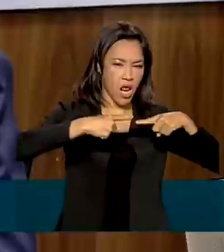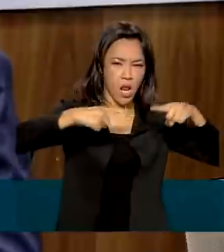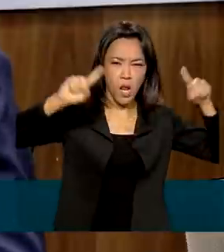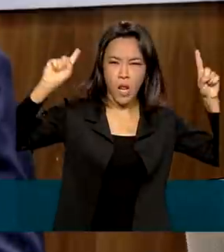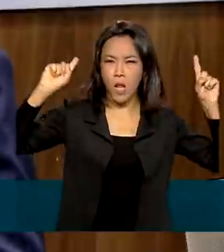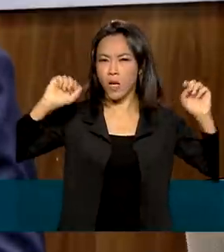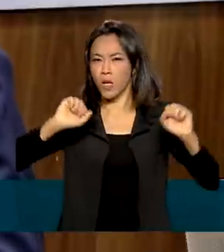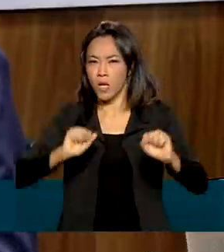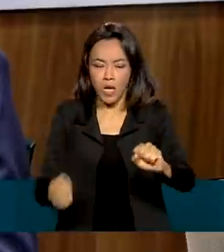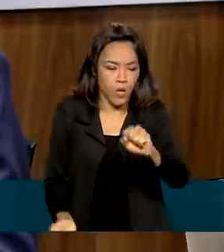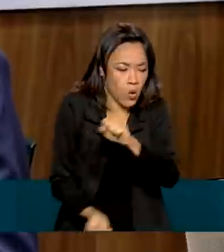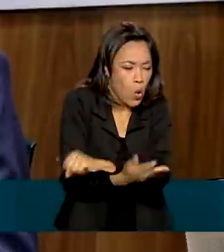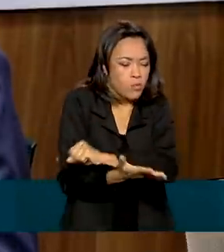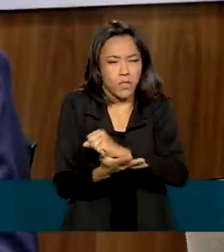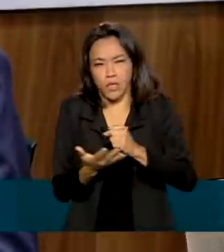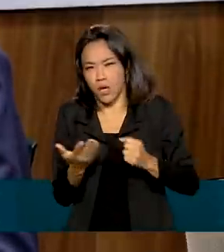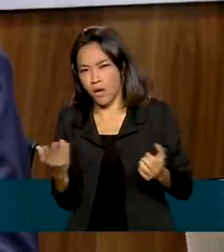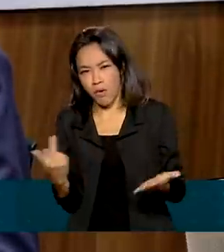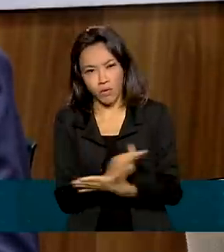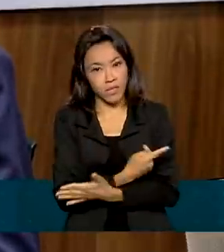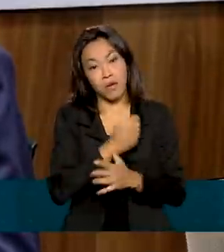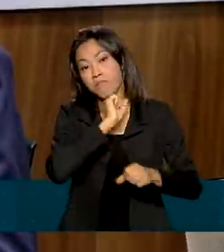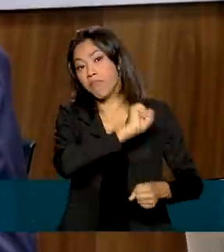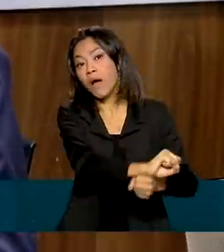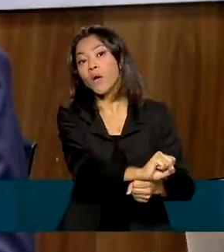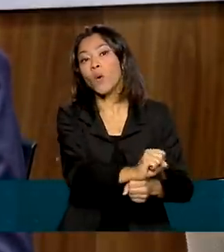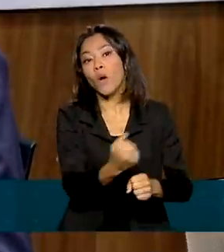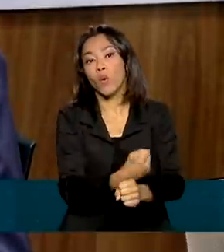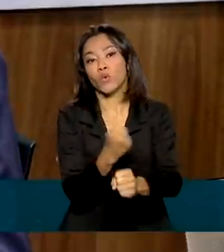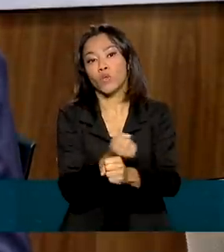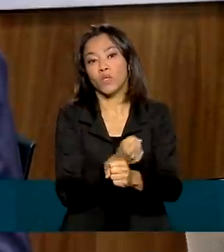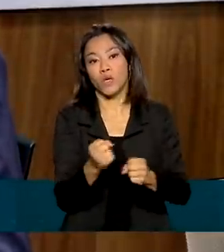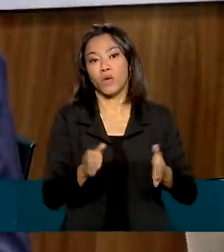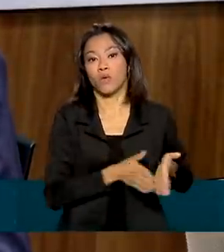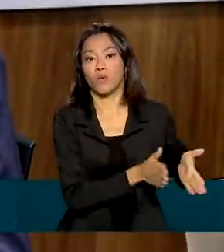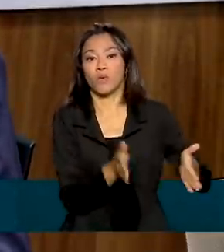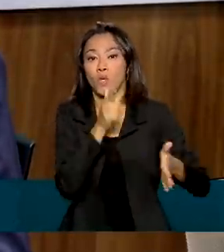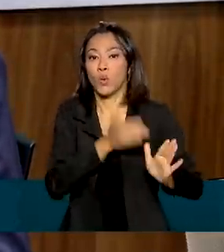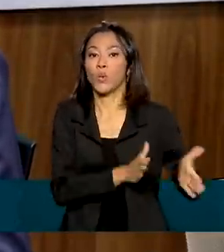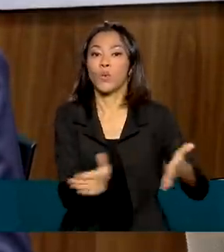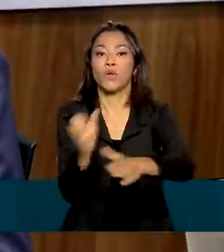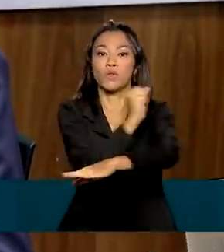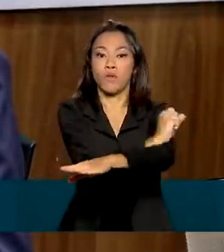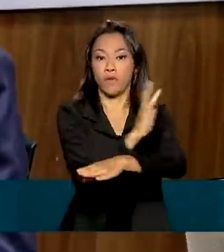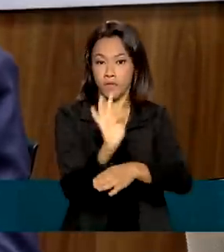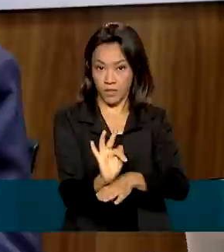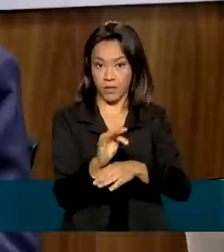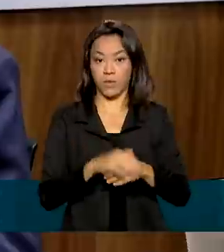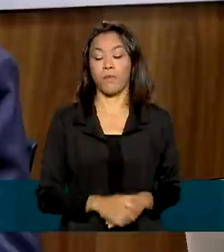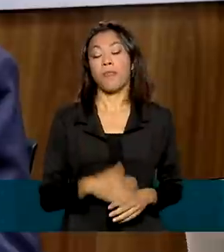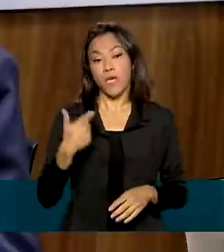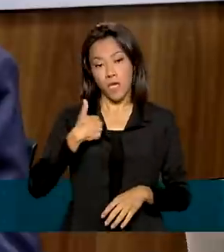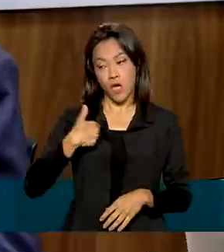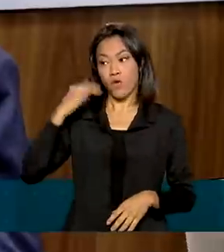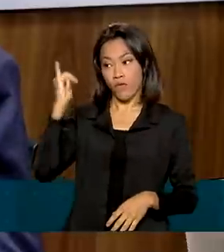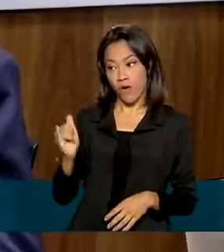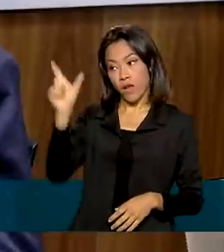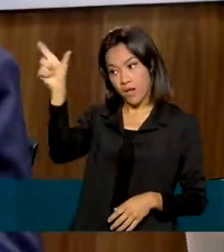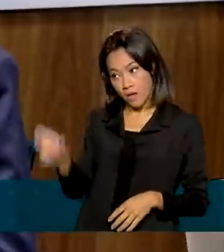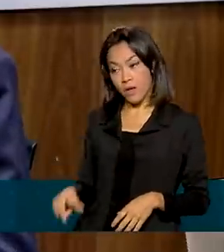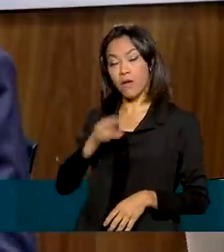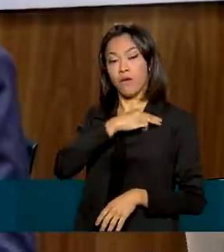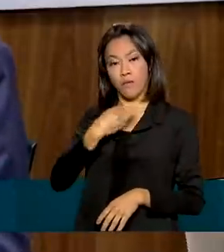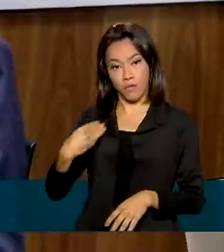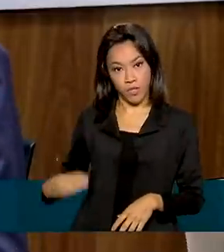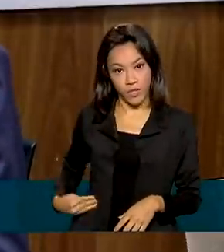corrupção muito desvio muita coisa errada ela ficou parada quando nós Assumimos com a determinação que eu dei primeiro pelo menos eucalipto né